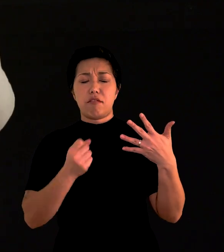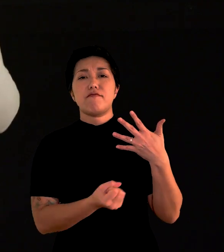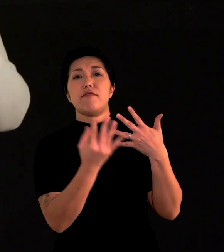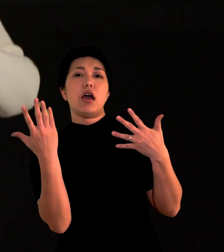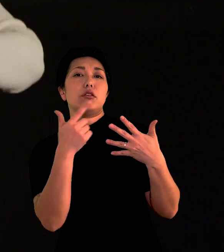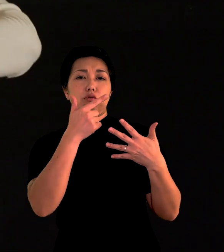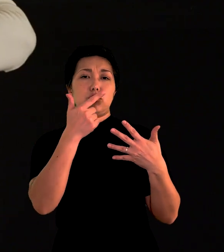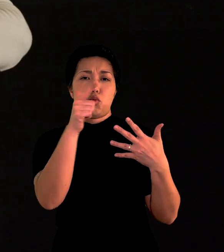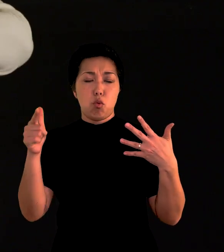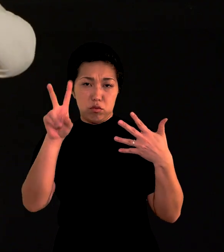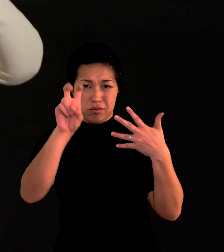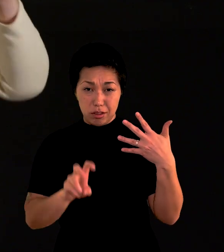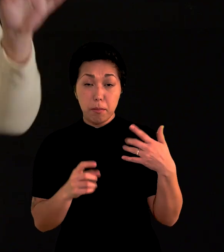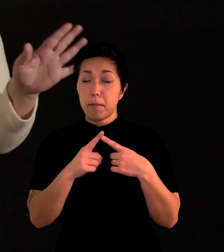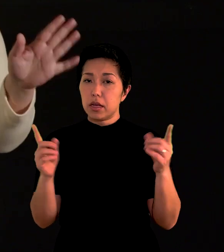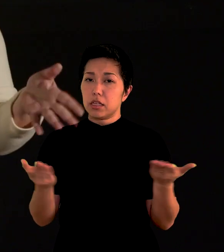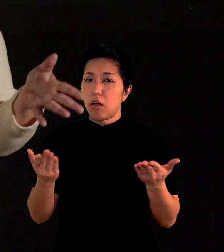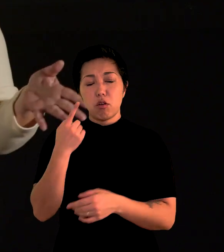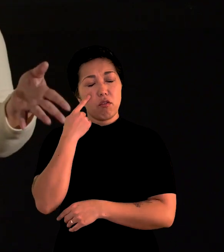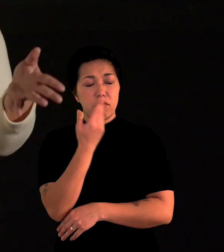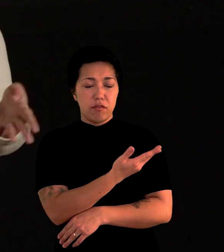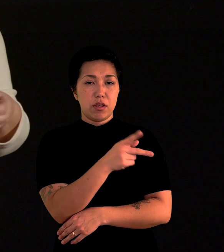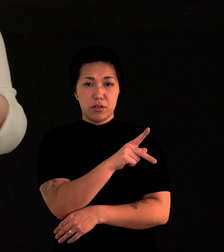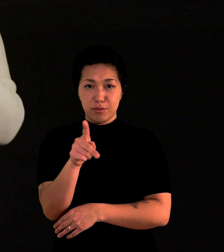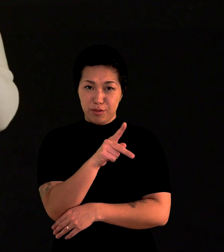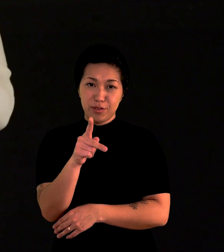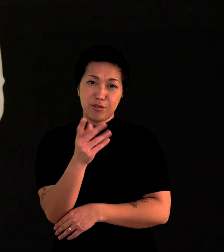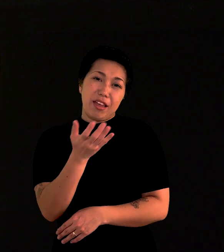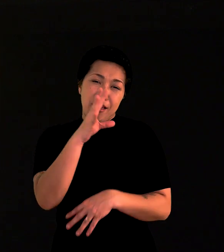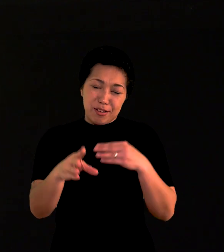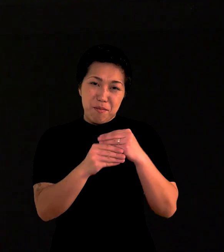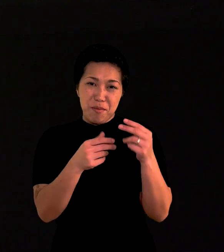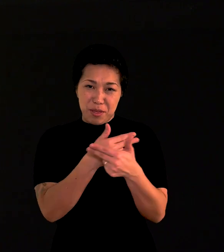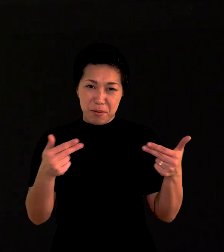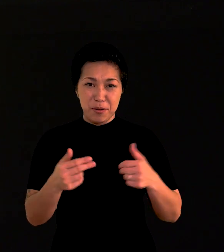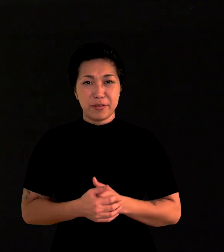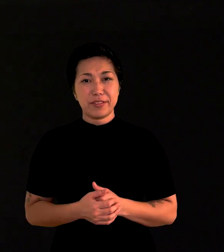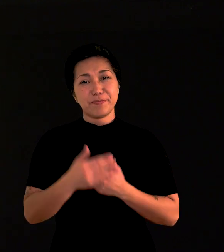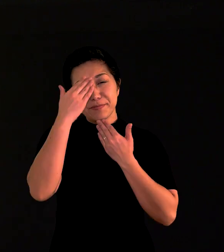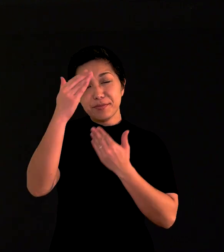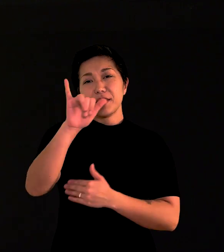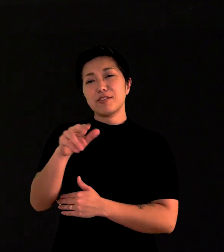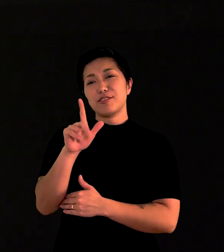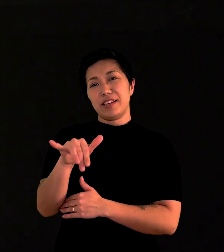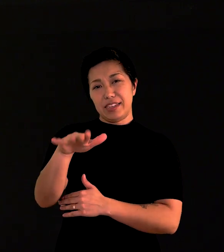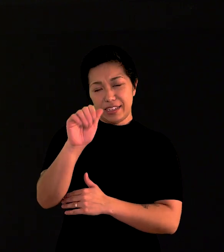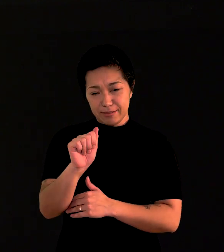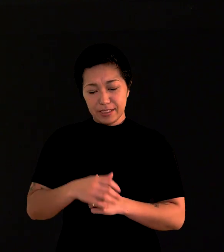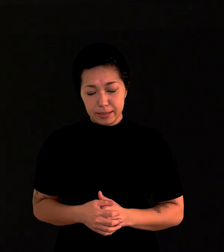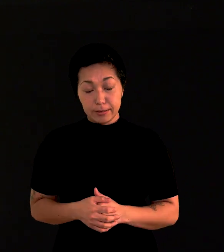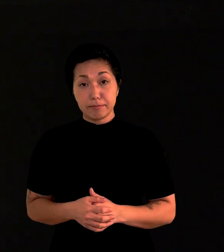coloquei essas coisas, existem milhares de outras coisas que eu poderia falar para vocês, mas agora eu vou ver se o professor não quer falar